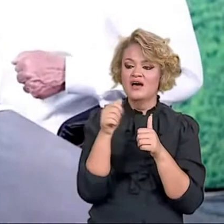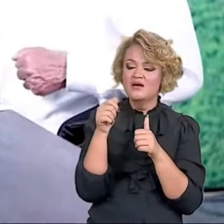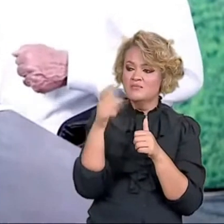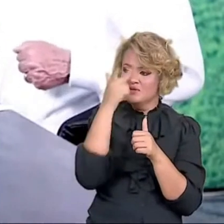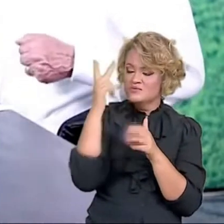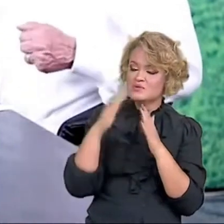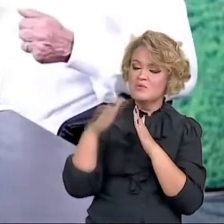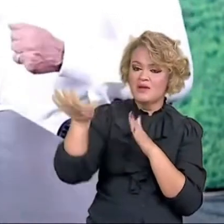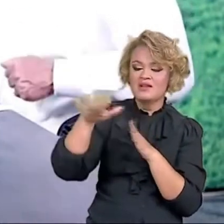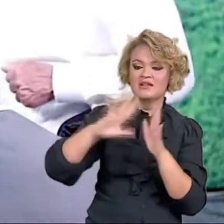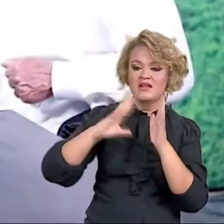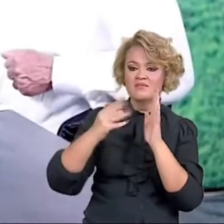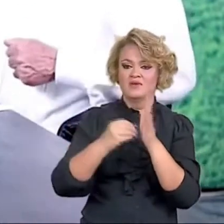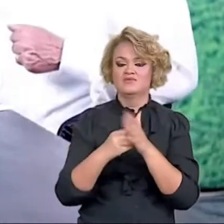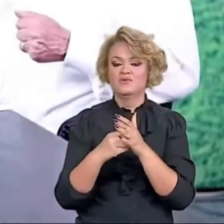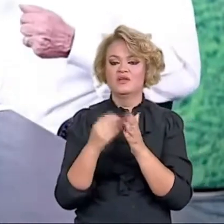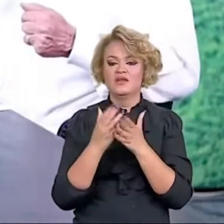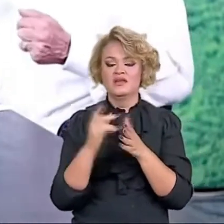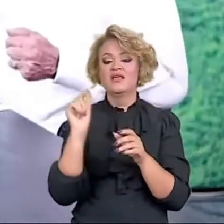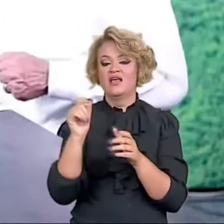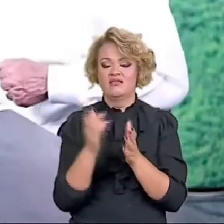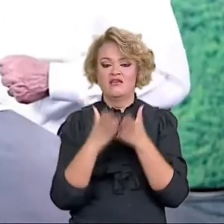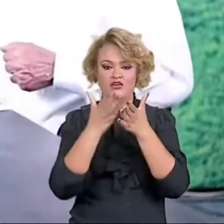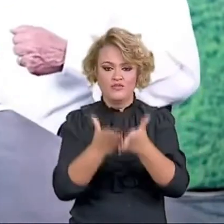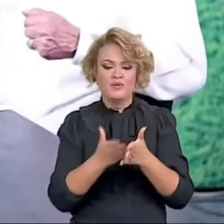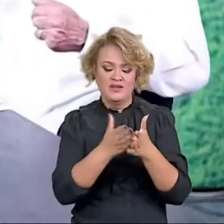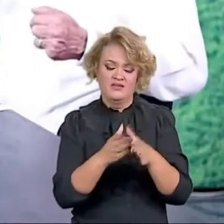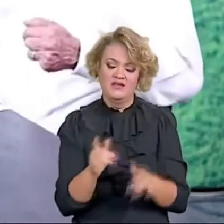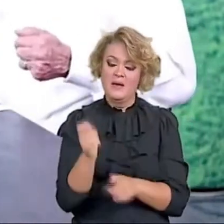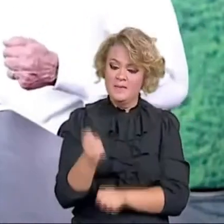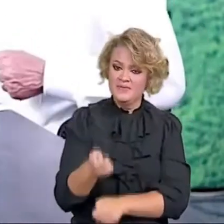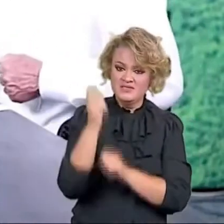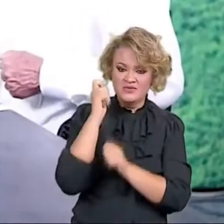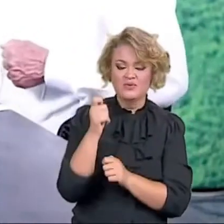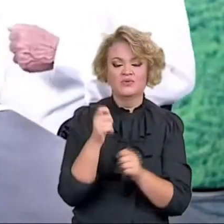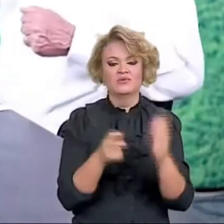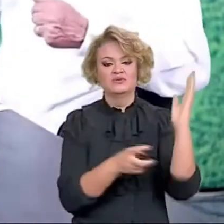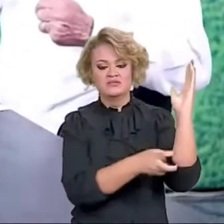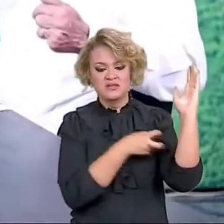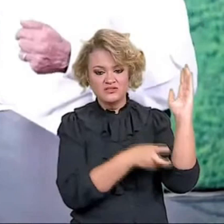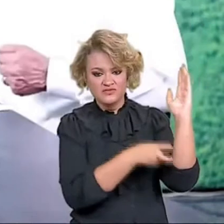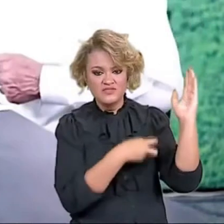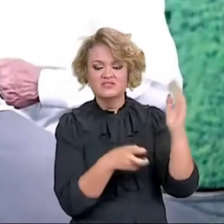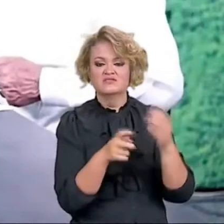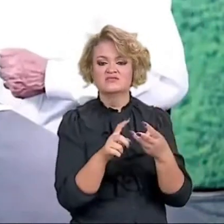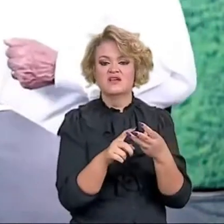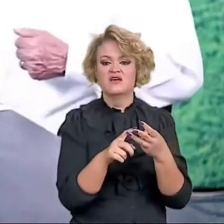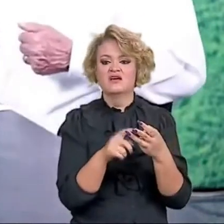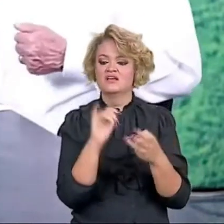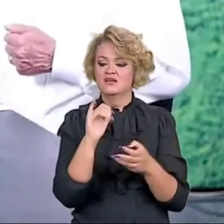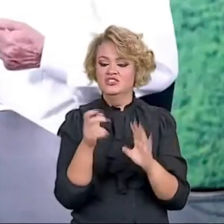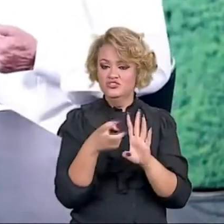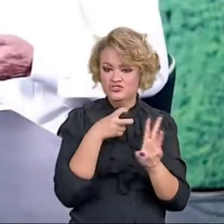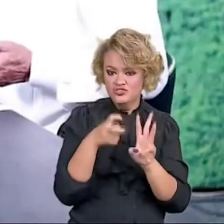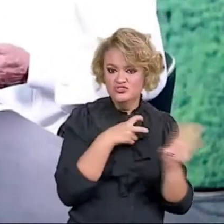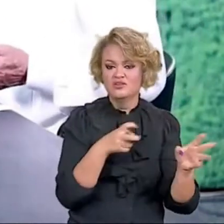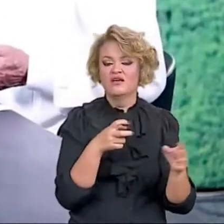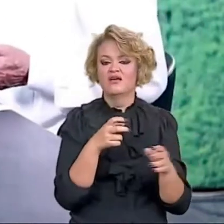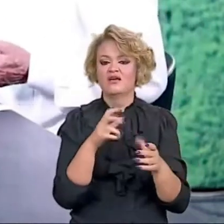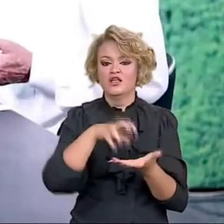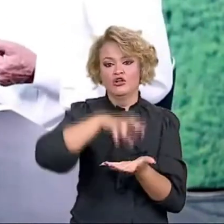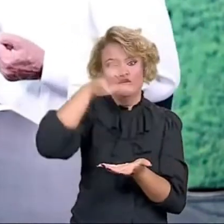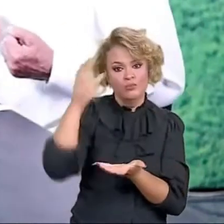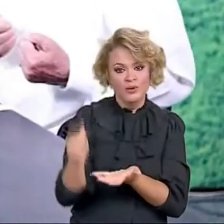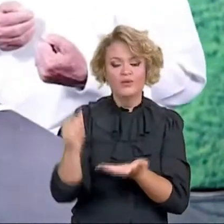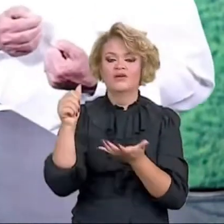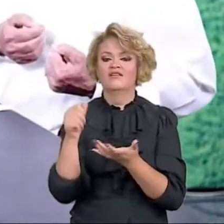são ribeirinhos, que são pescadores, que são extrativistas, que são indígenas, que são quilombolas. Essa